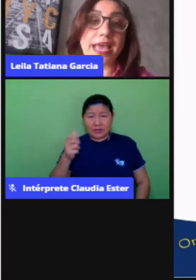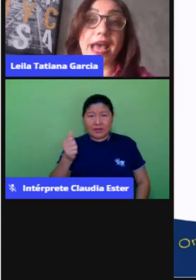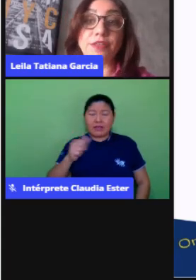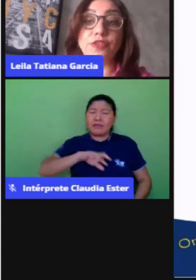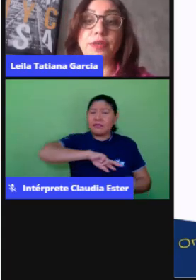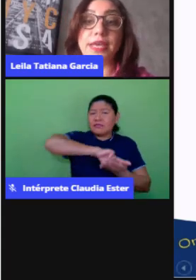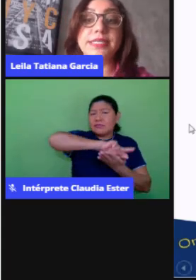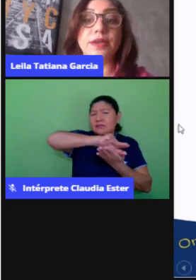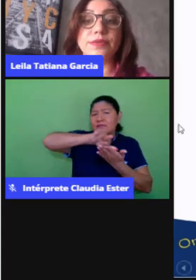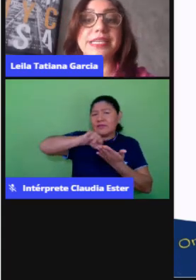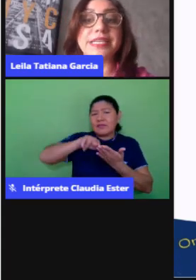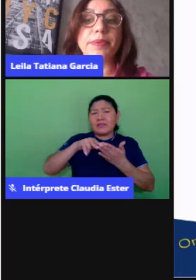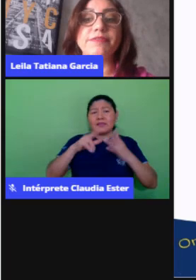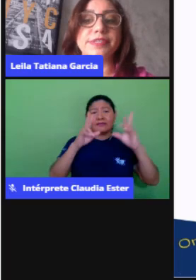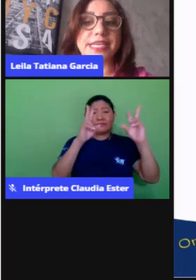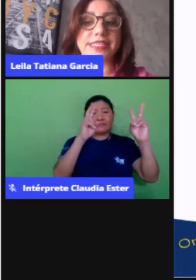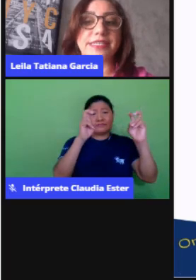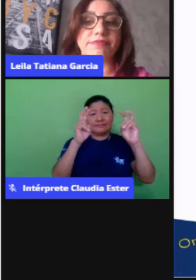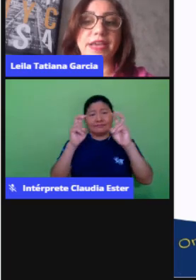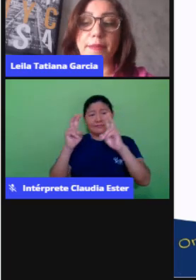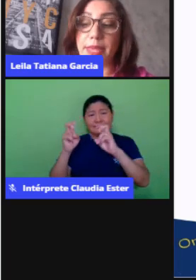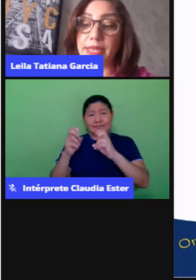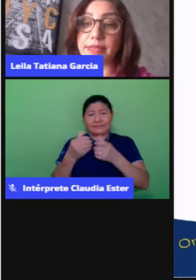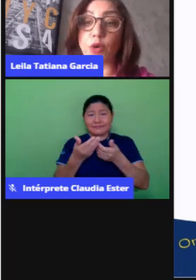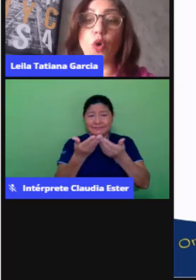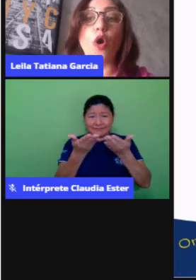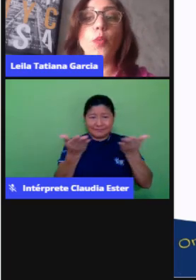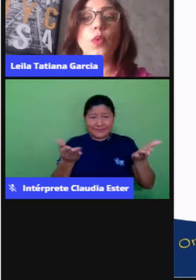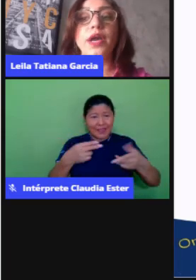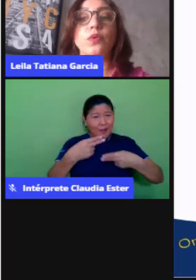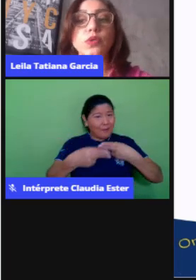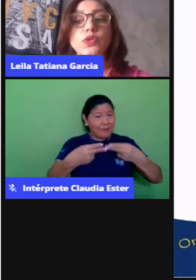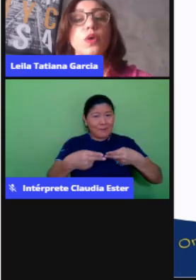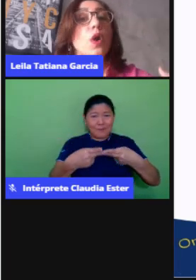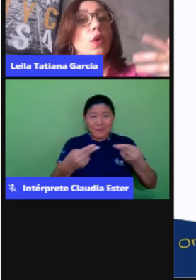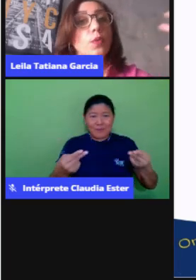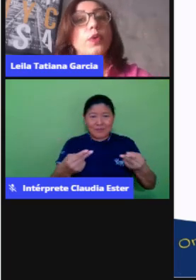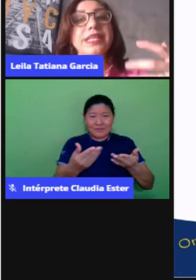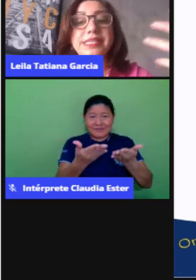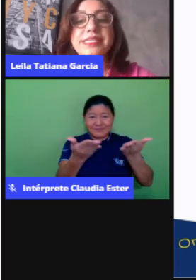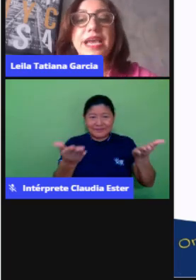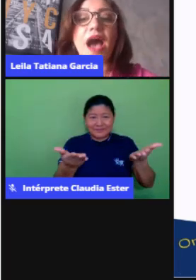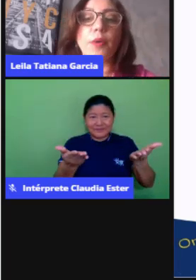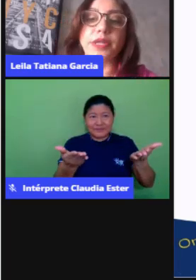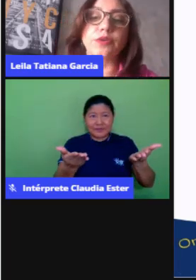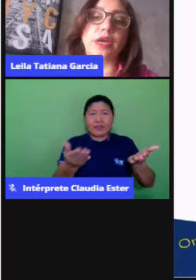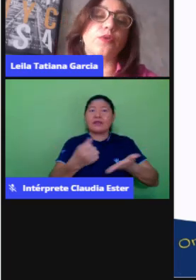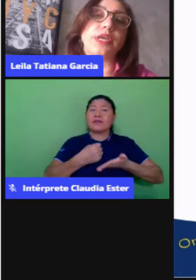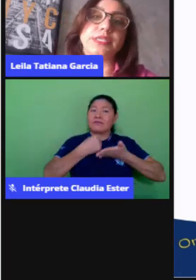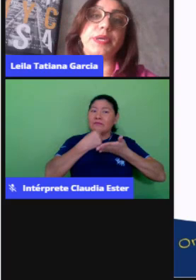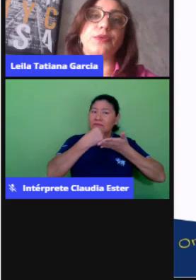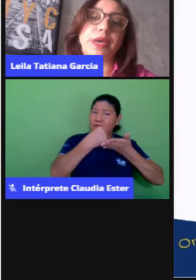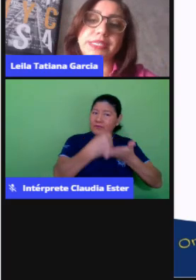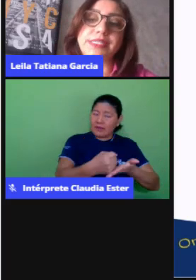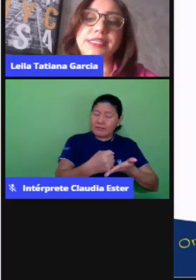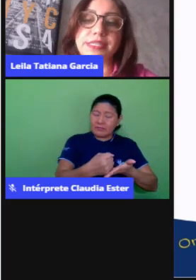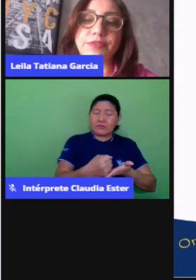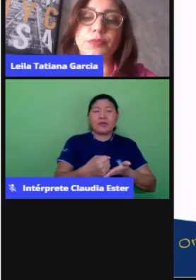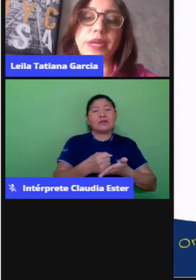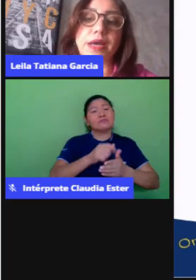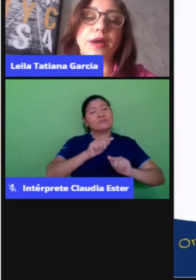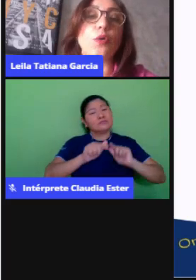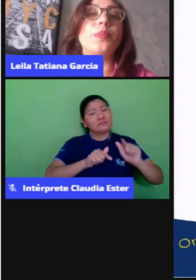potencialidades. A gente quis, então, trazer para vocês essa ferramenta como um recurso, um potencial para tornar o conhecimento